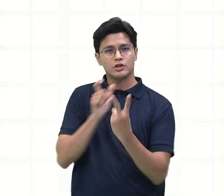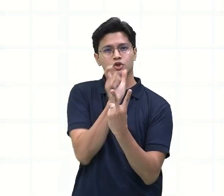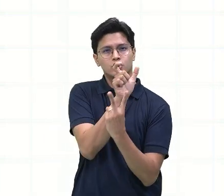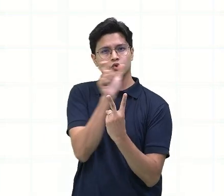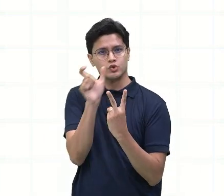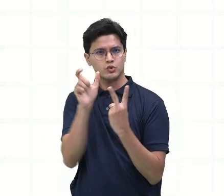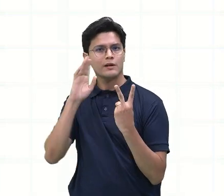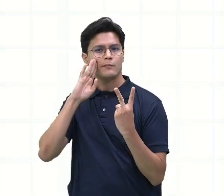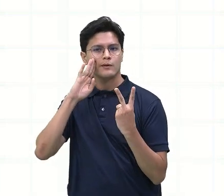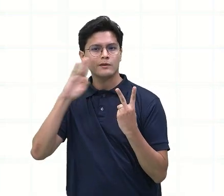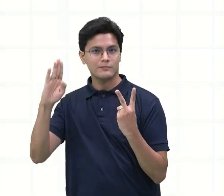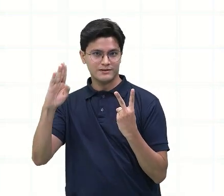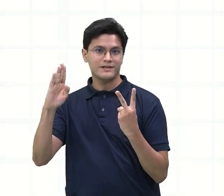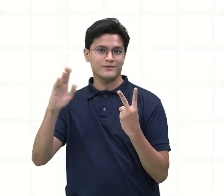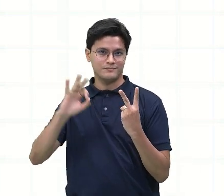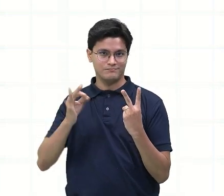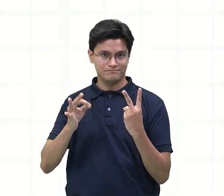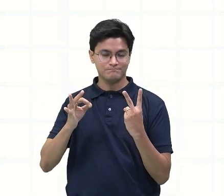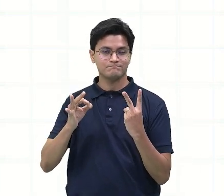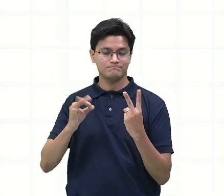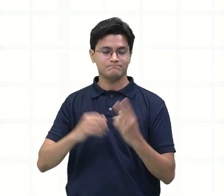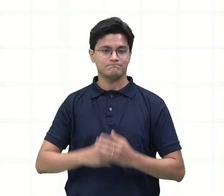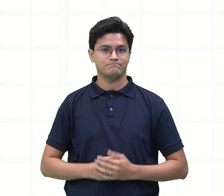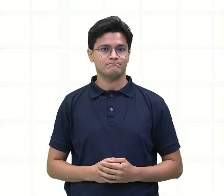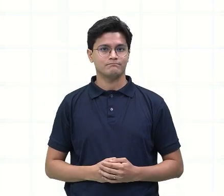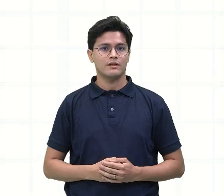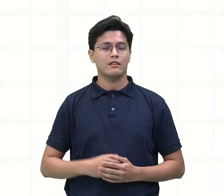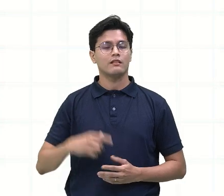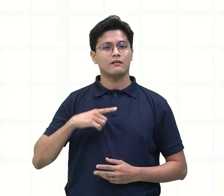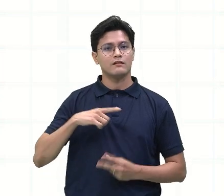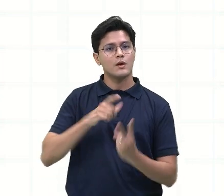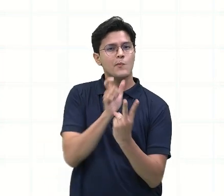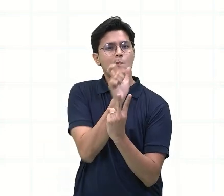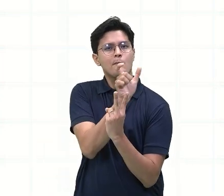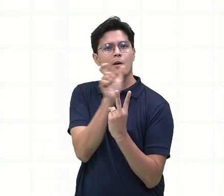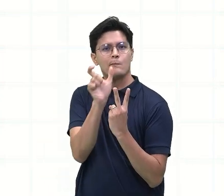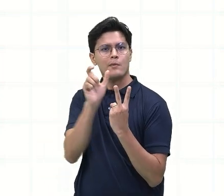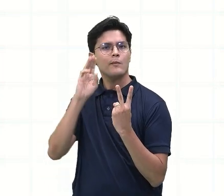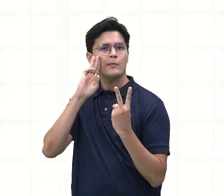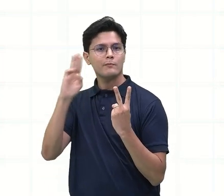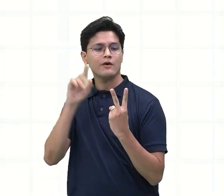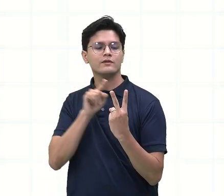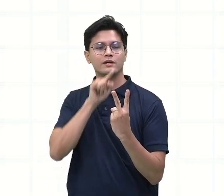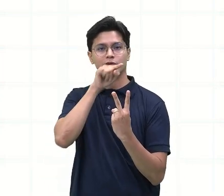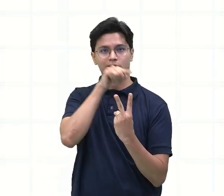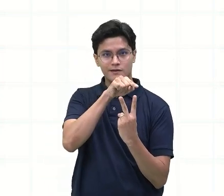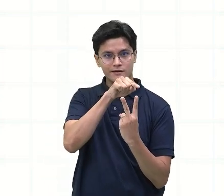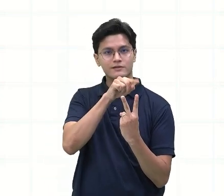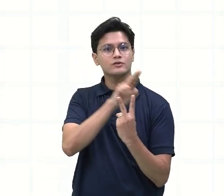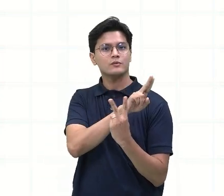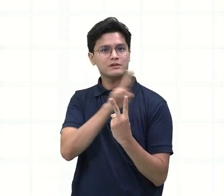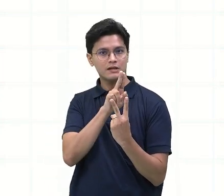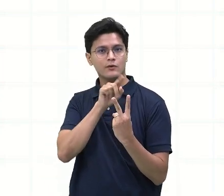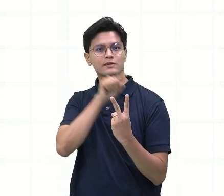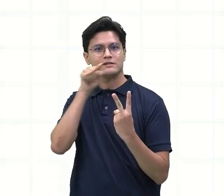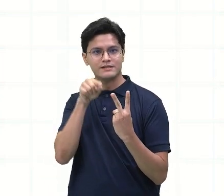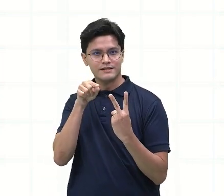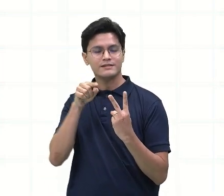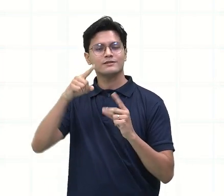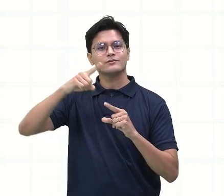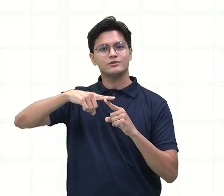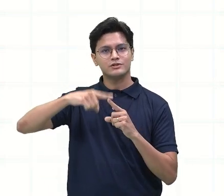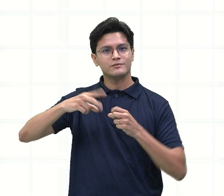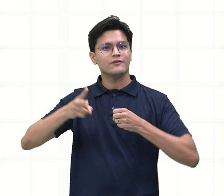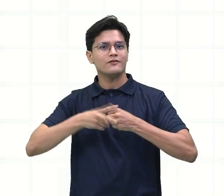predicado verbal e do predicado nominal. Nós vamos ter dois núcleos, um nominal, tá? E um verbal. É como